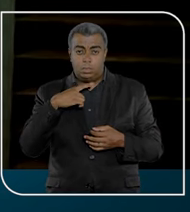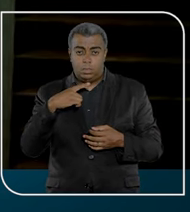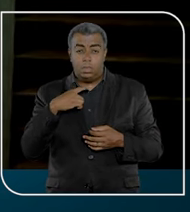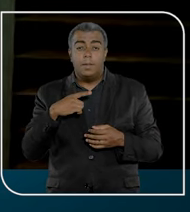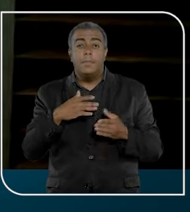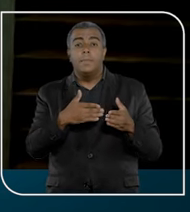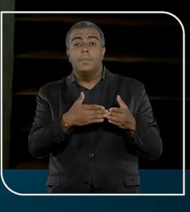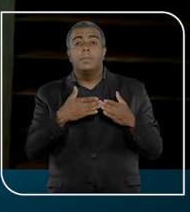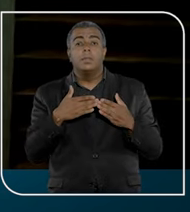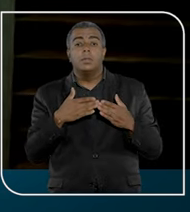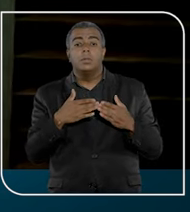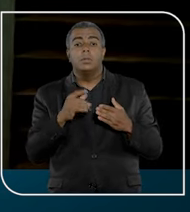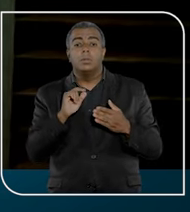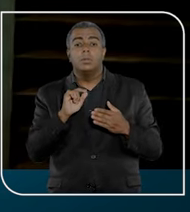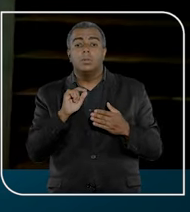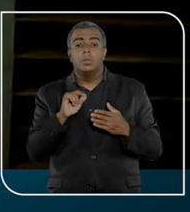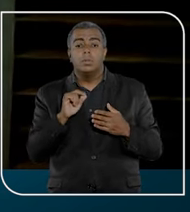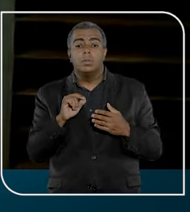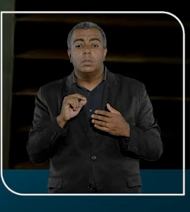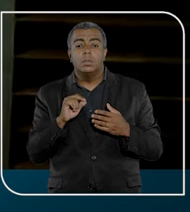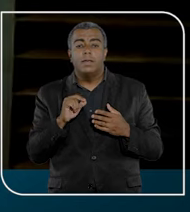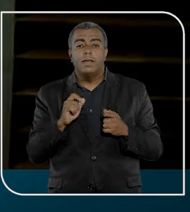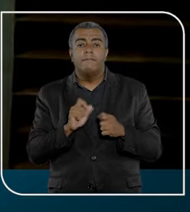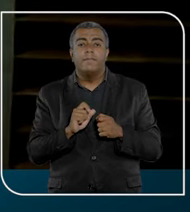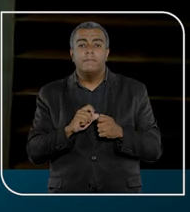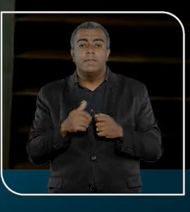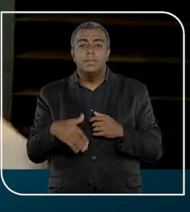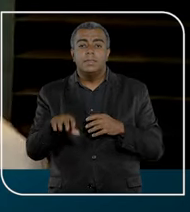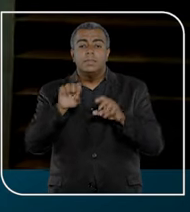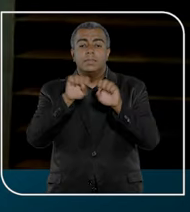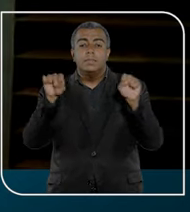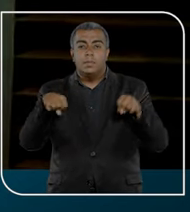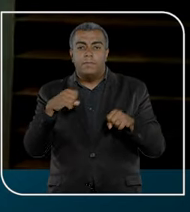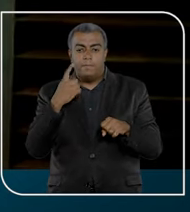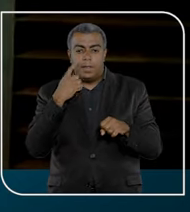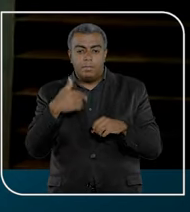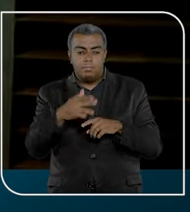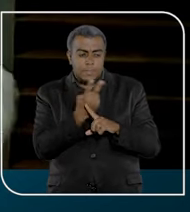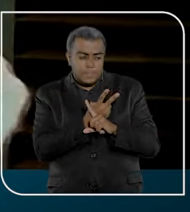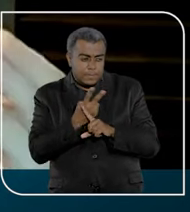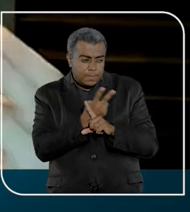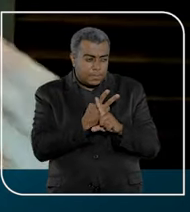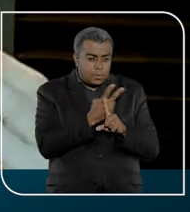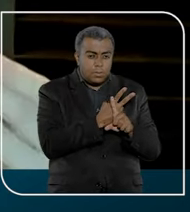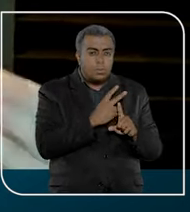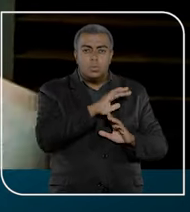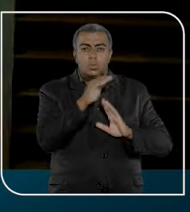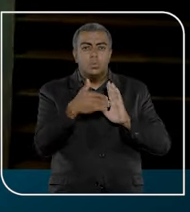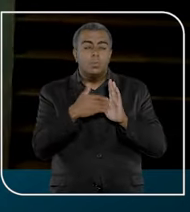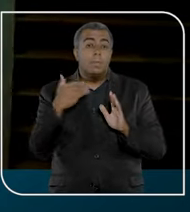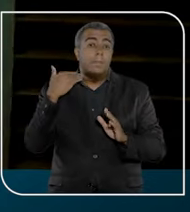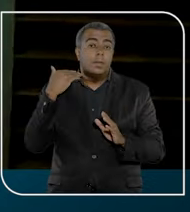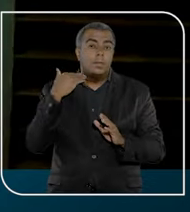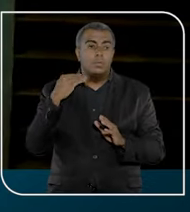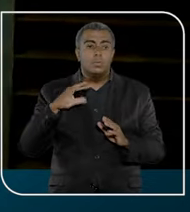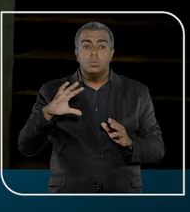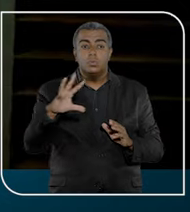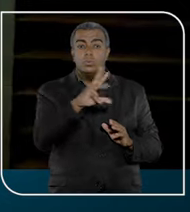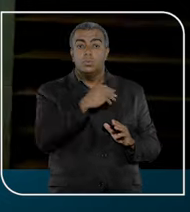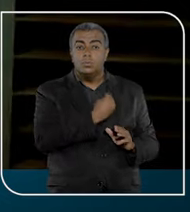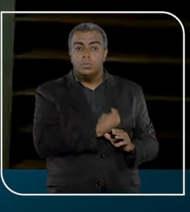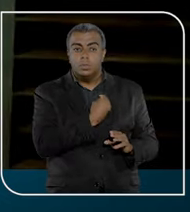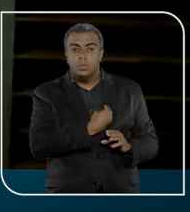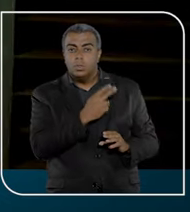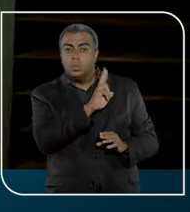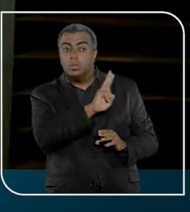SISBAJUDE, e aí a gente pede para que seja... O que faz esse sistema? Ele faz um rastreamento